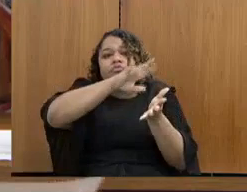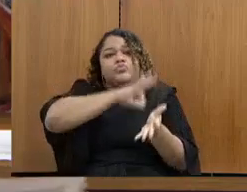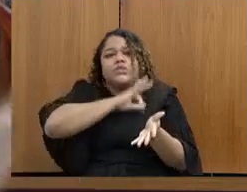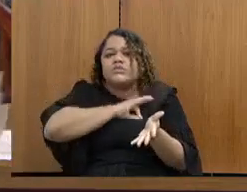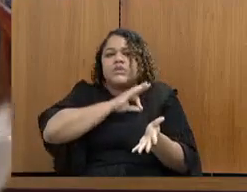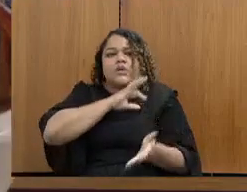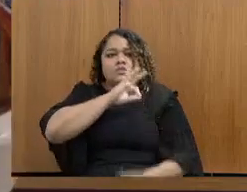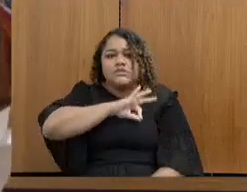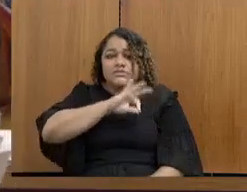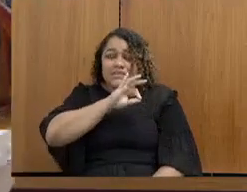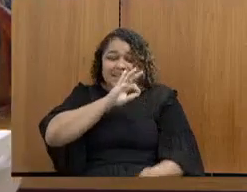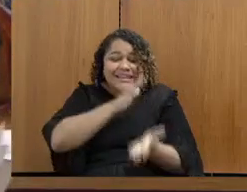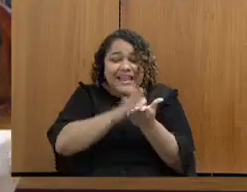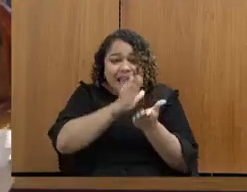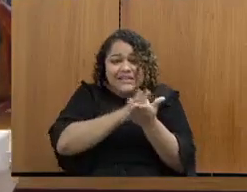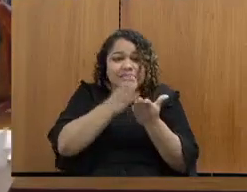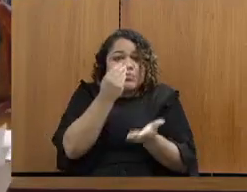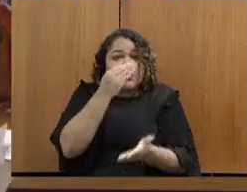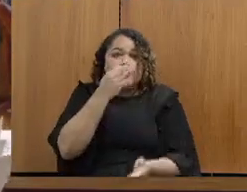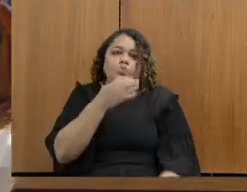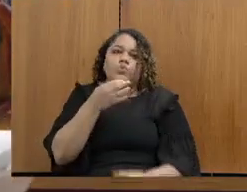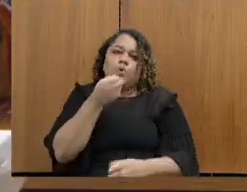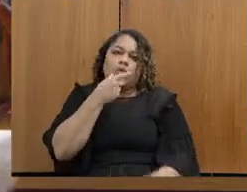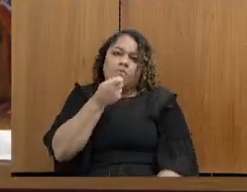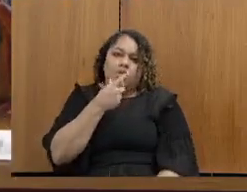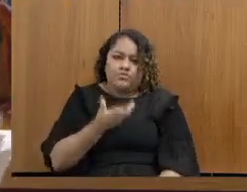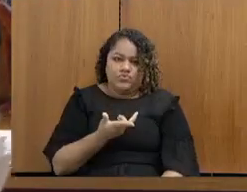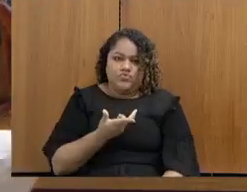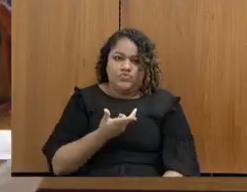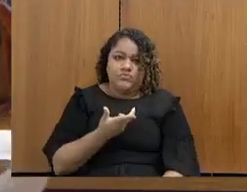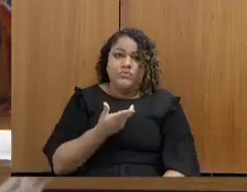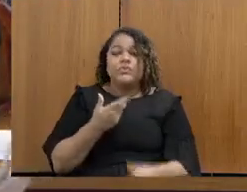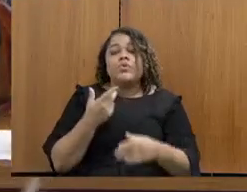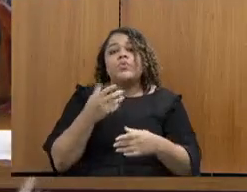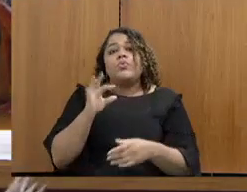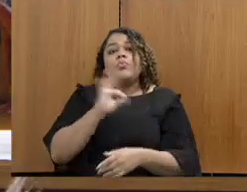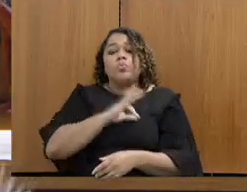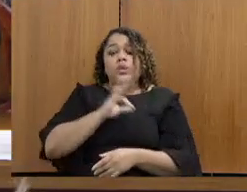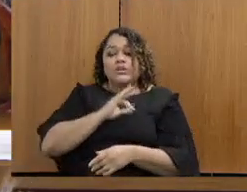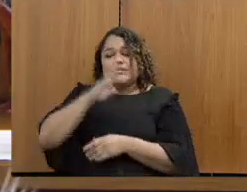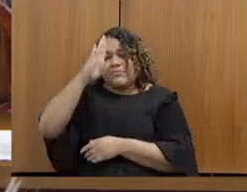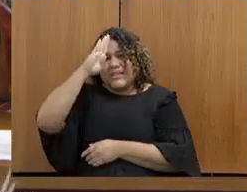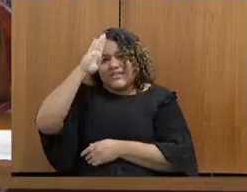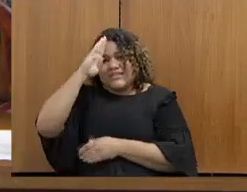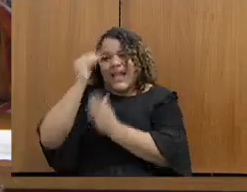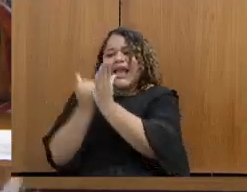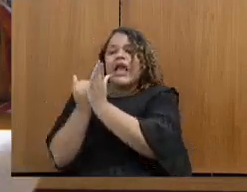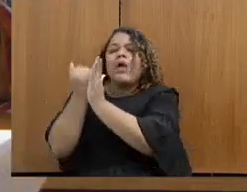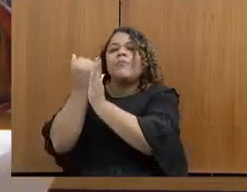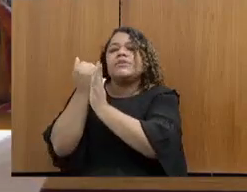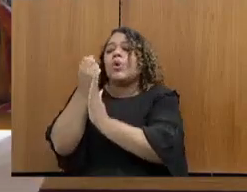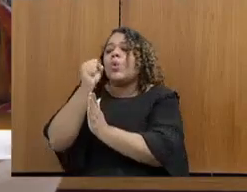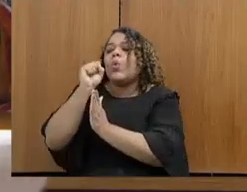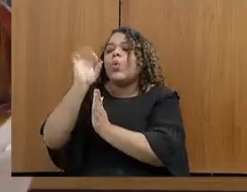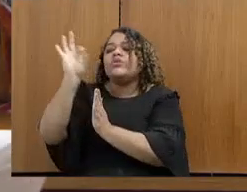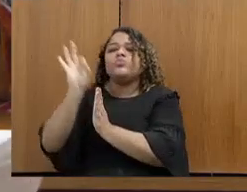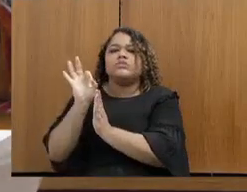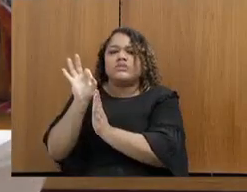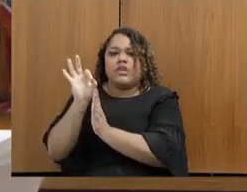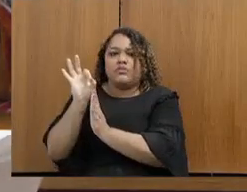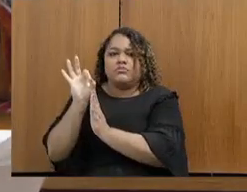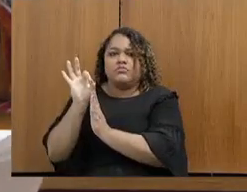a Previdência que a polícia militar dela é 8% para polícia que é muito também tinha ser nada mas para polícia civil tá